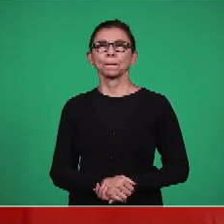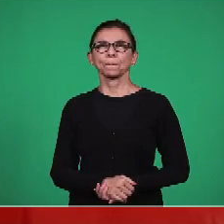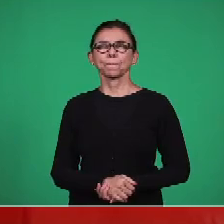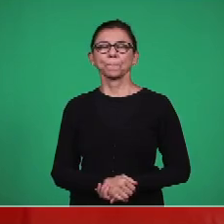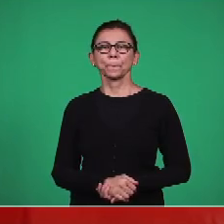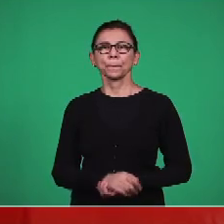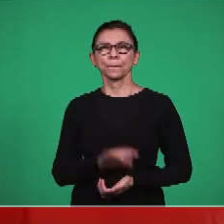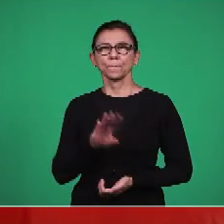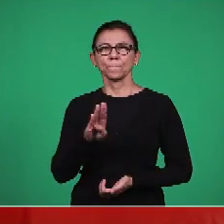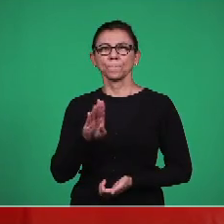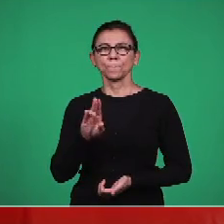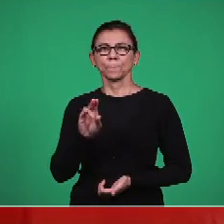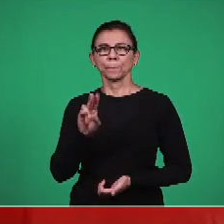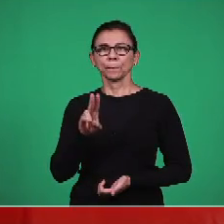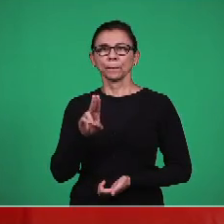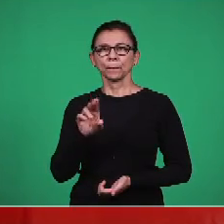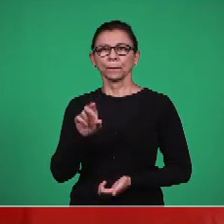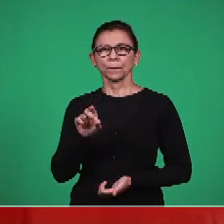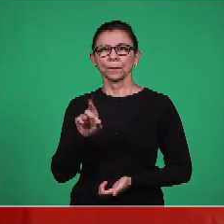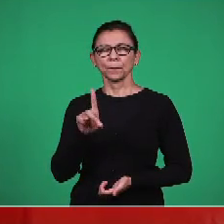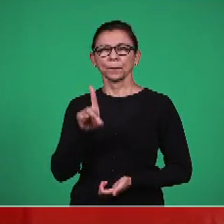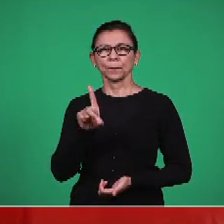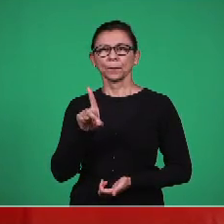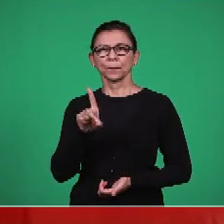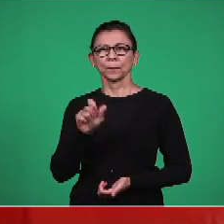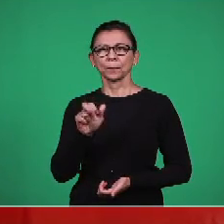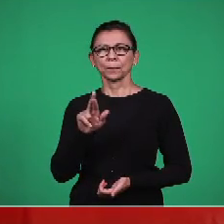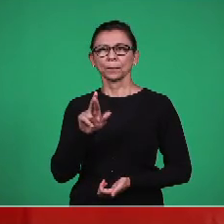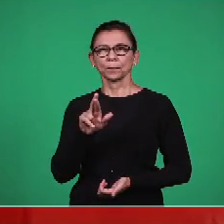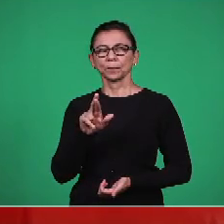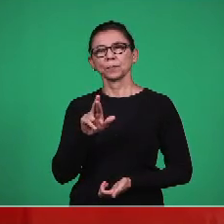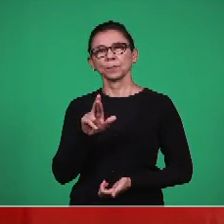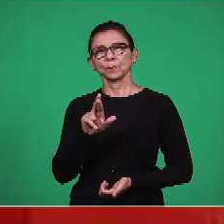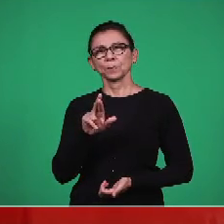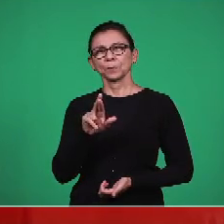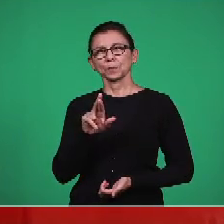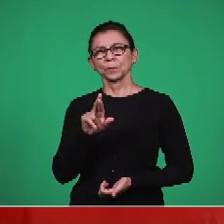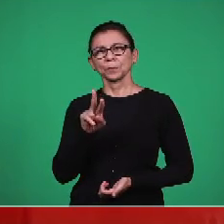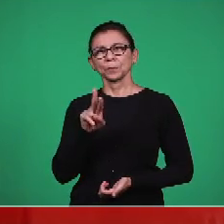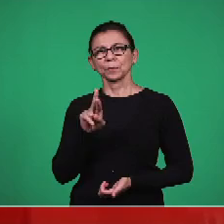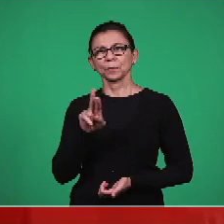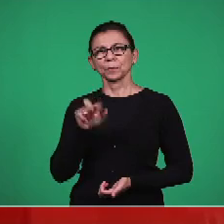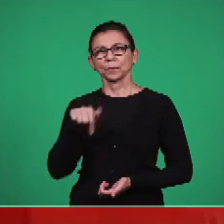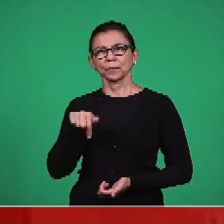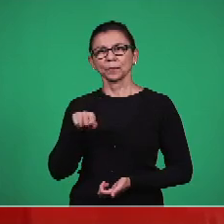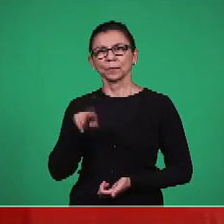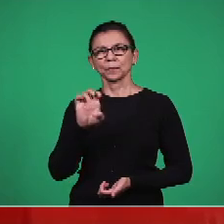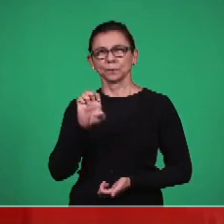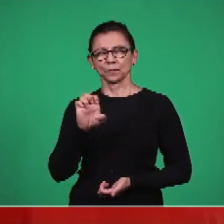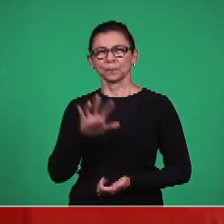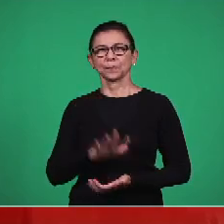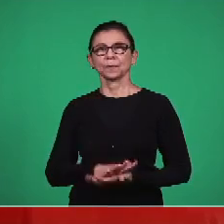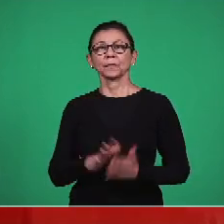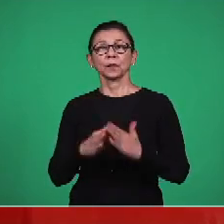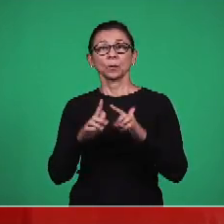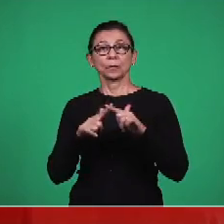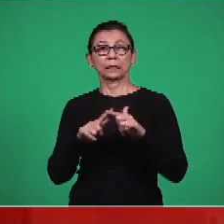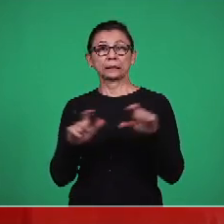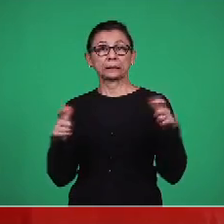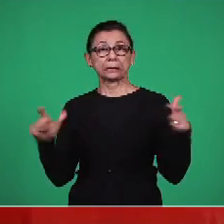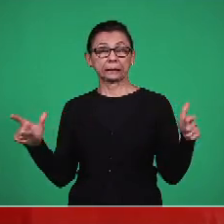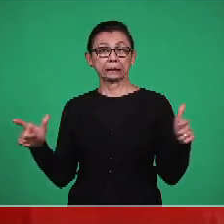Bondaruc, aquela região ali dos Estados Unidos, da Califórnia, uma igreja grande, e ele é líder de